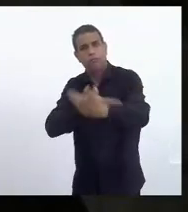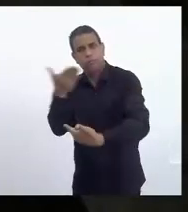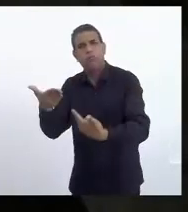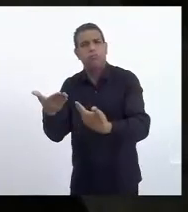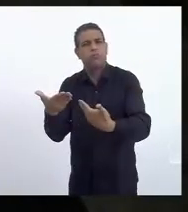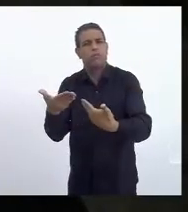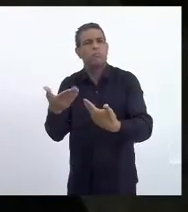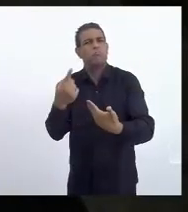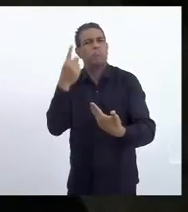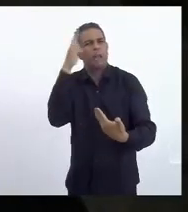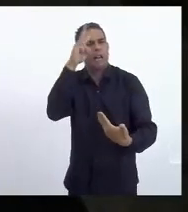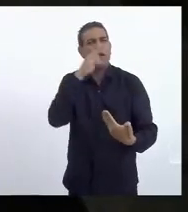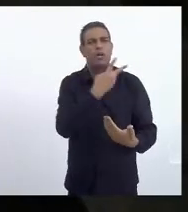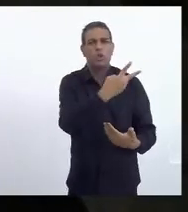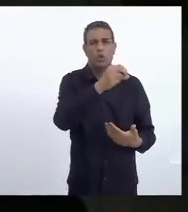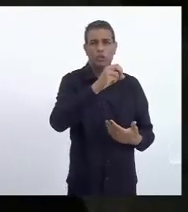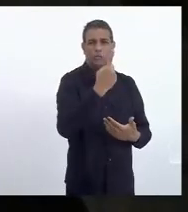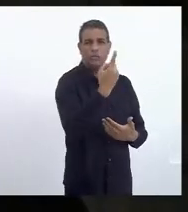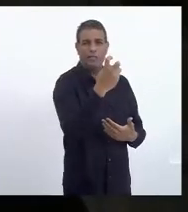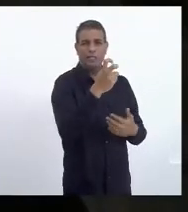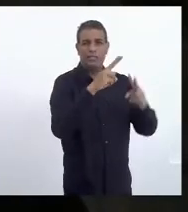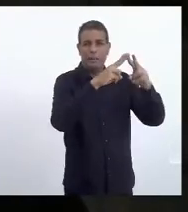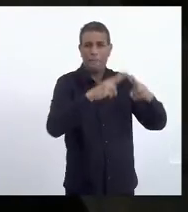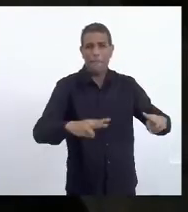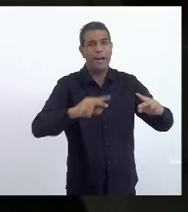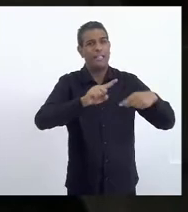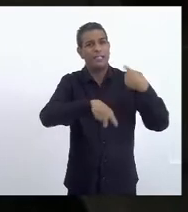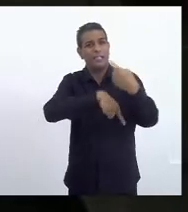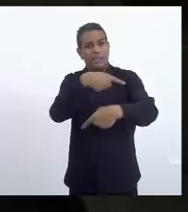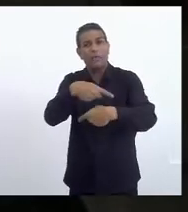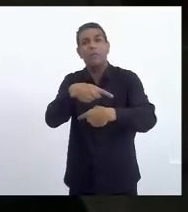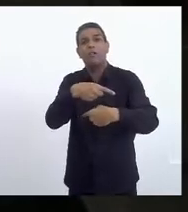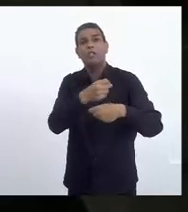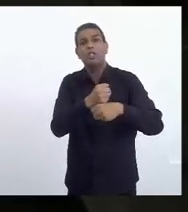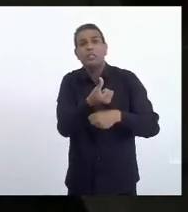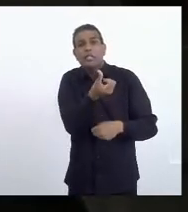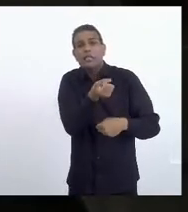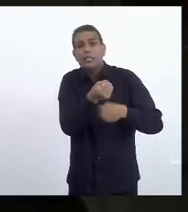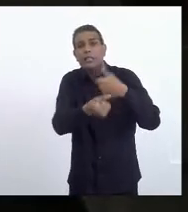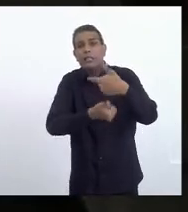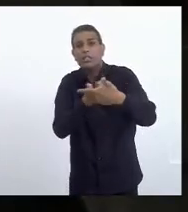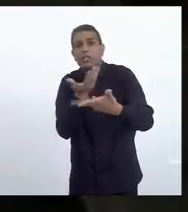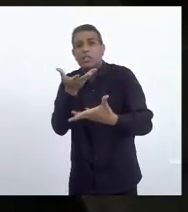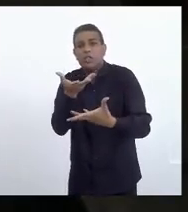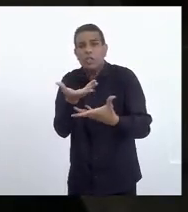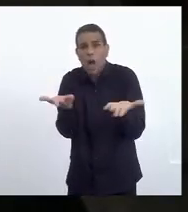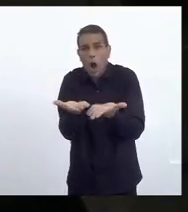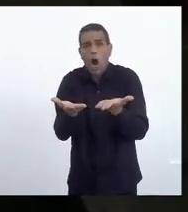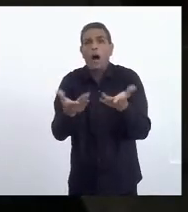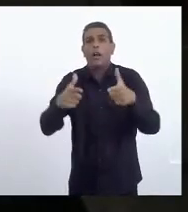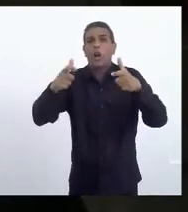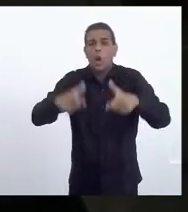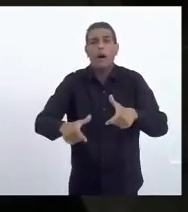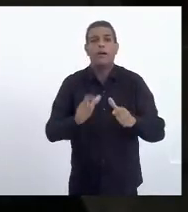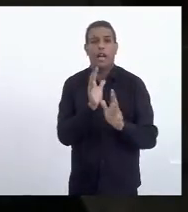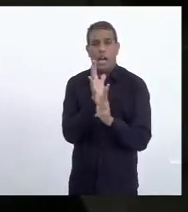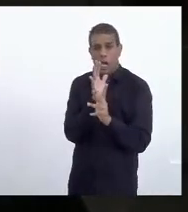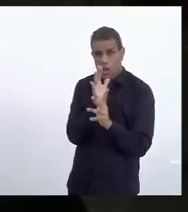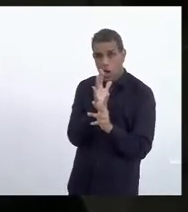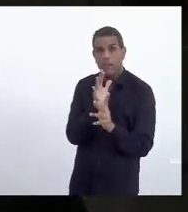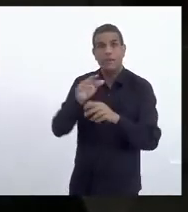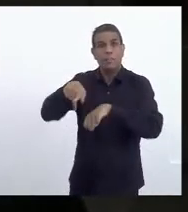a última Copa foi então em Paris em 2015 né seis anos depois esse pai de chegaram a resposta está acontecendo inglês gol na